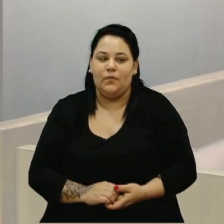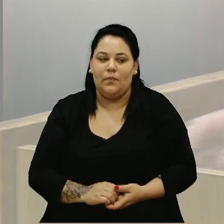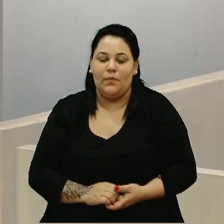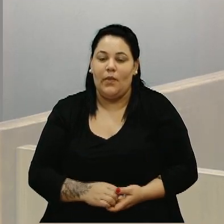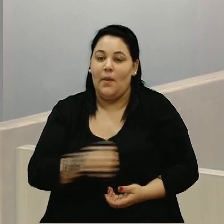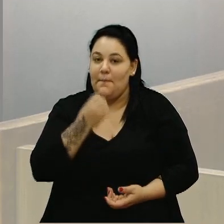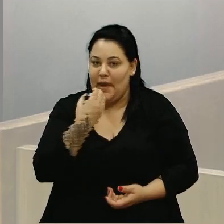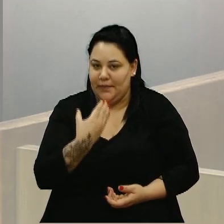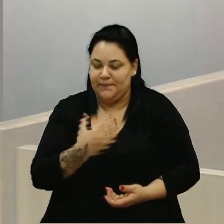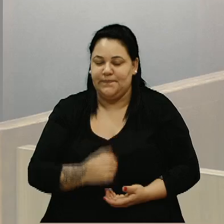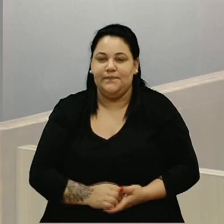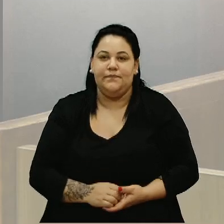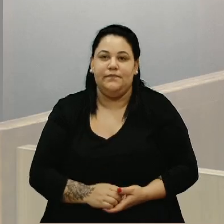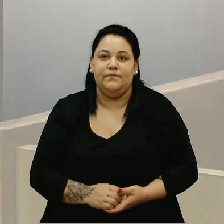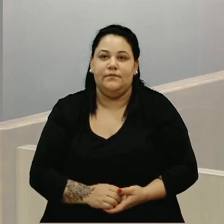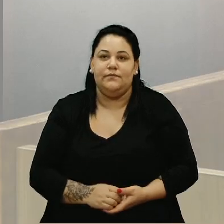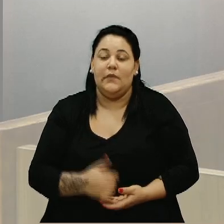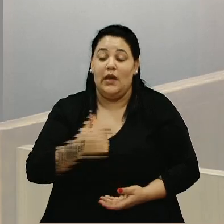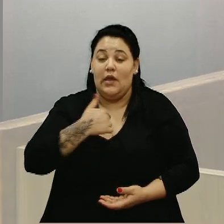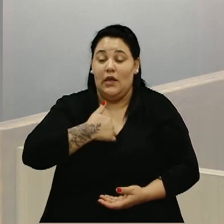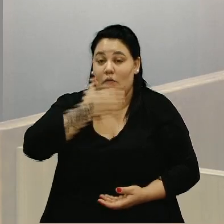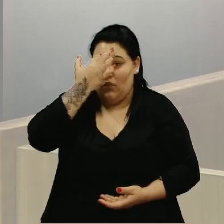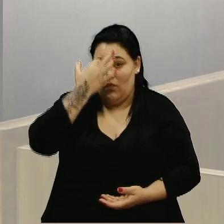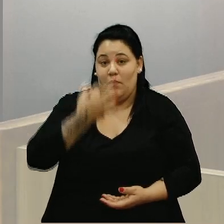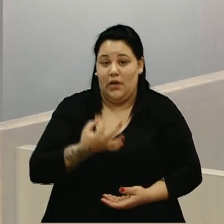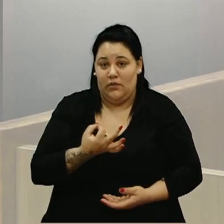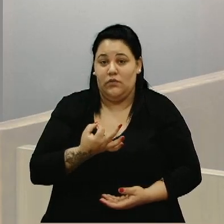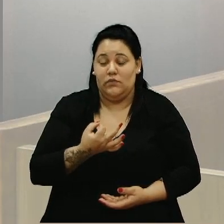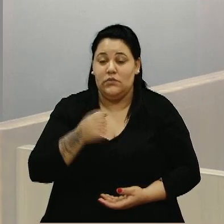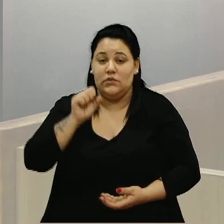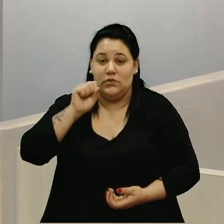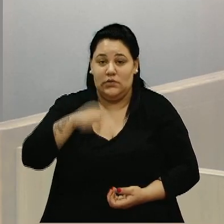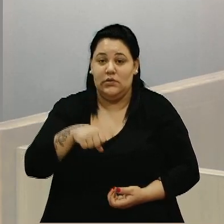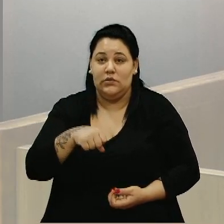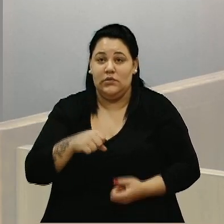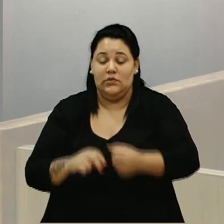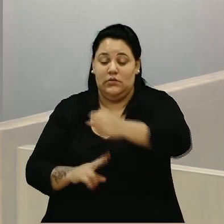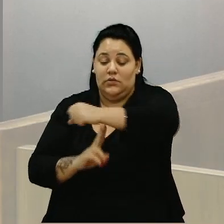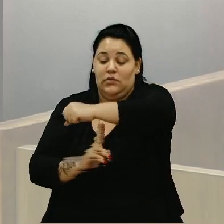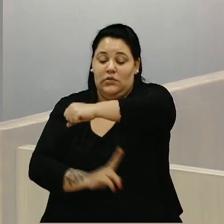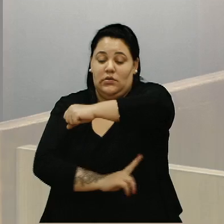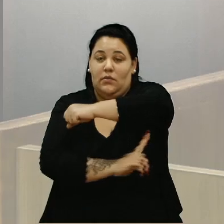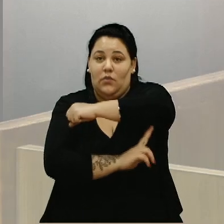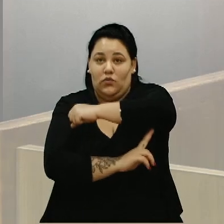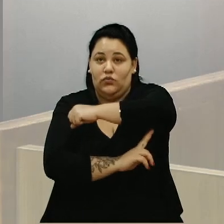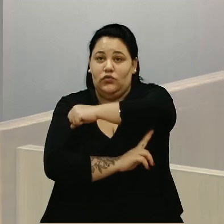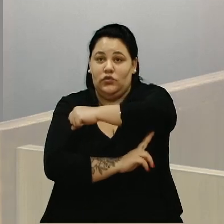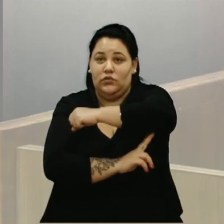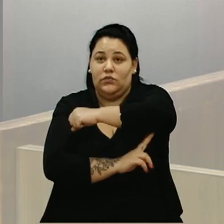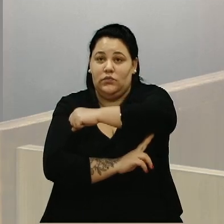bem, eu entendo que essa ponte que está aqui na